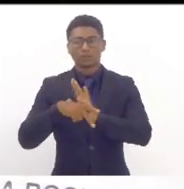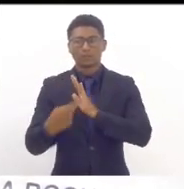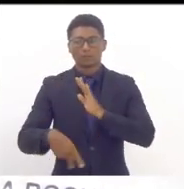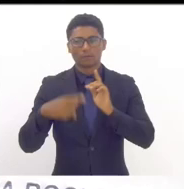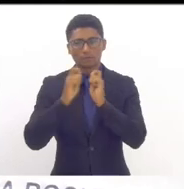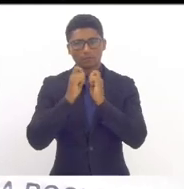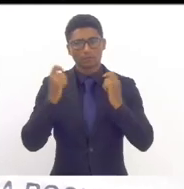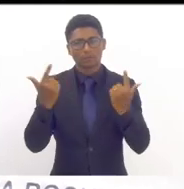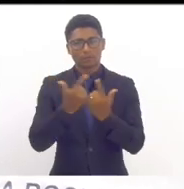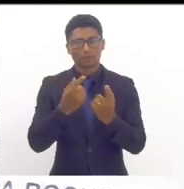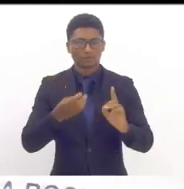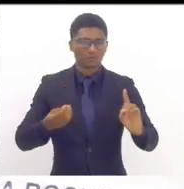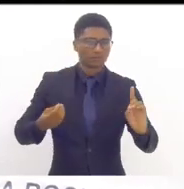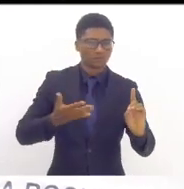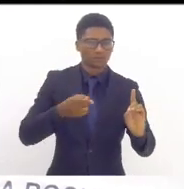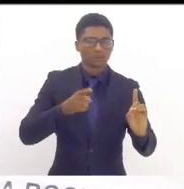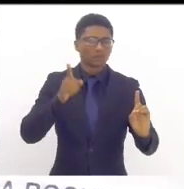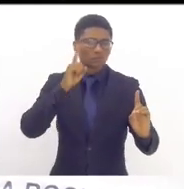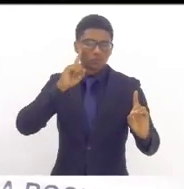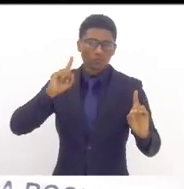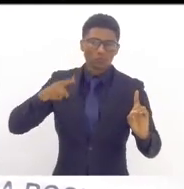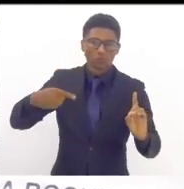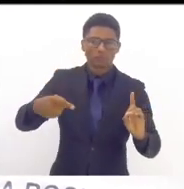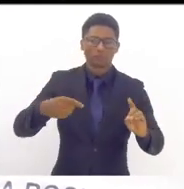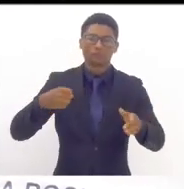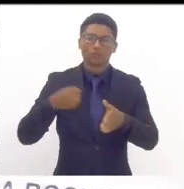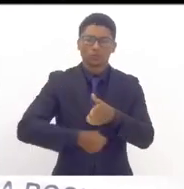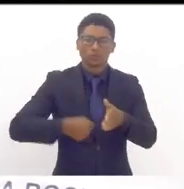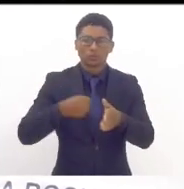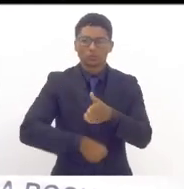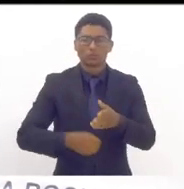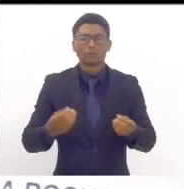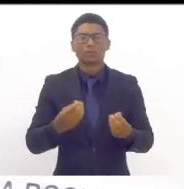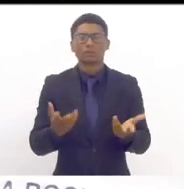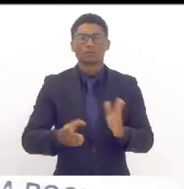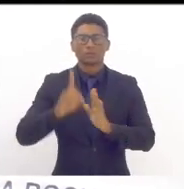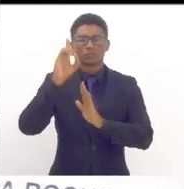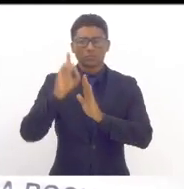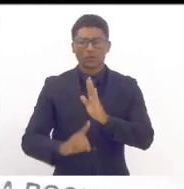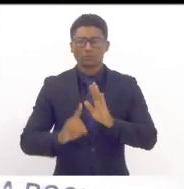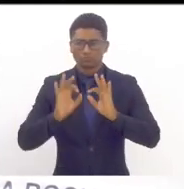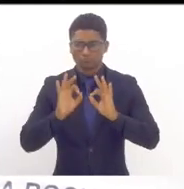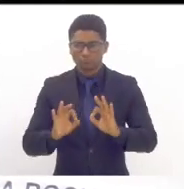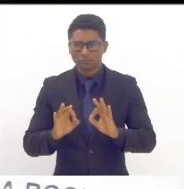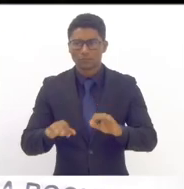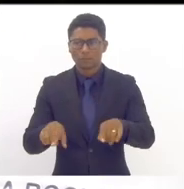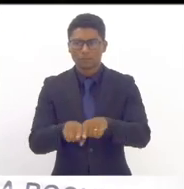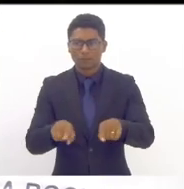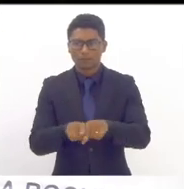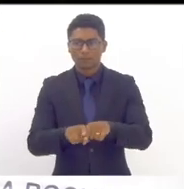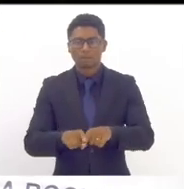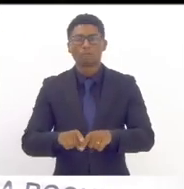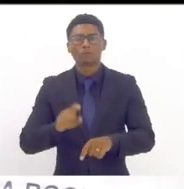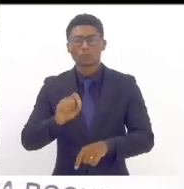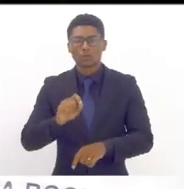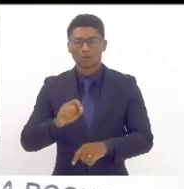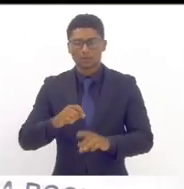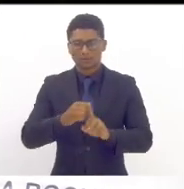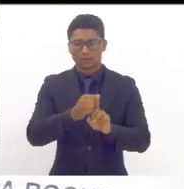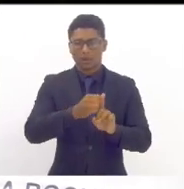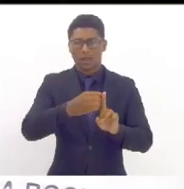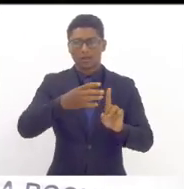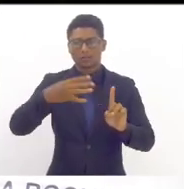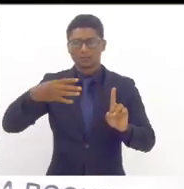você que luta diariamente também pela garantia de direitos e pelo combate à homofobia. E